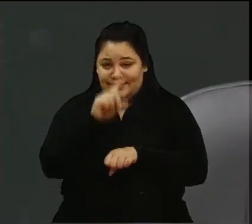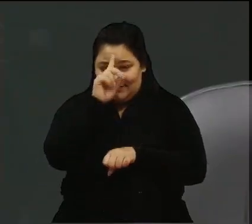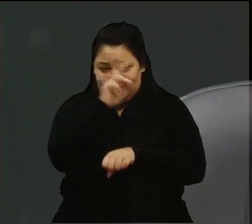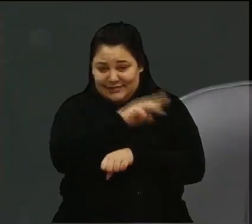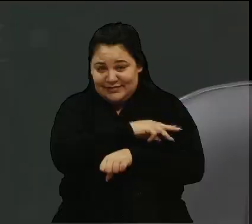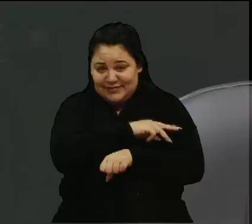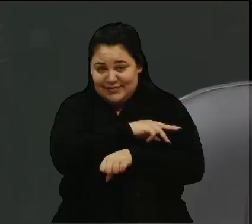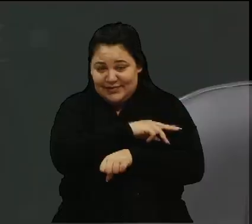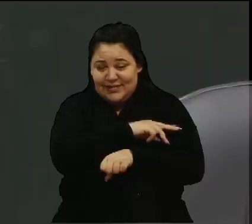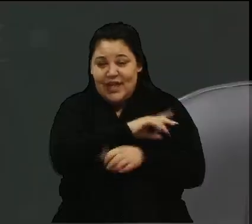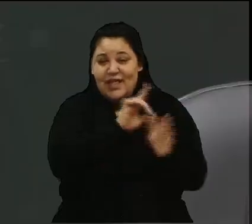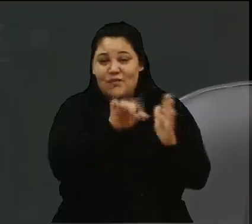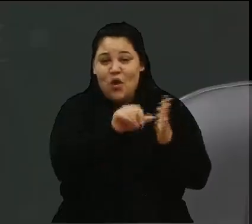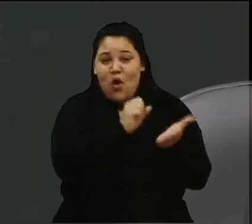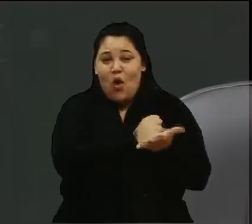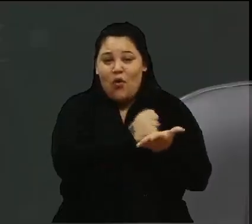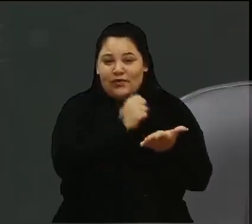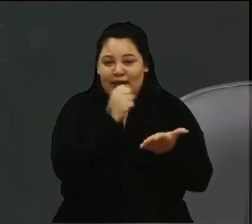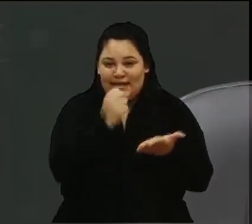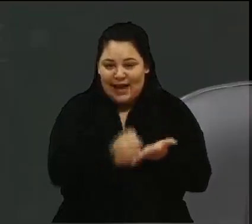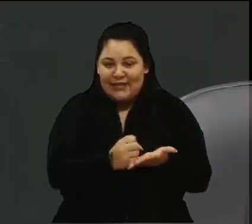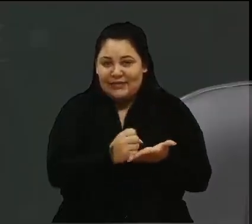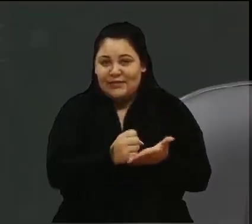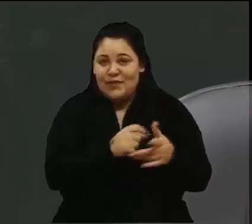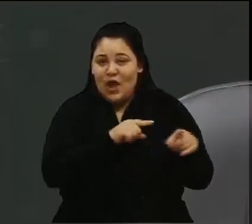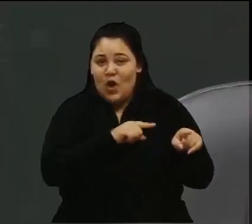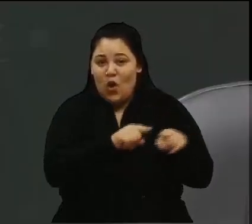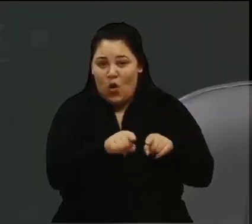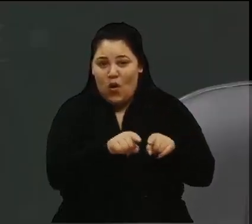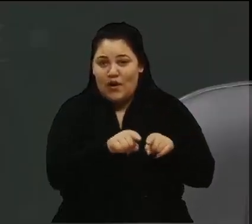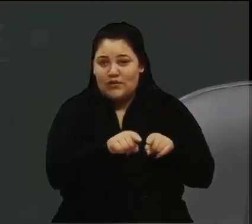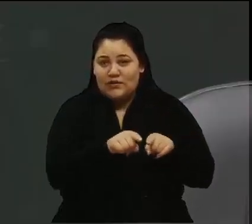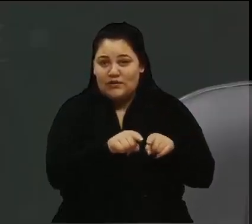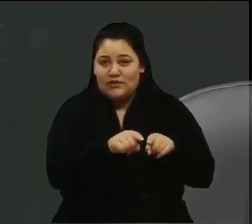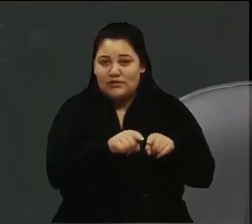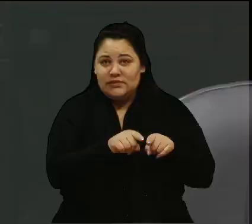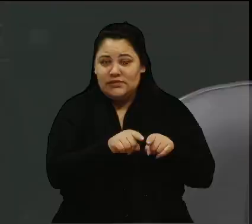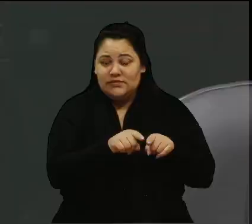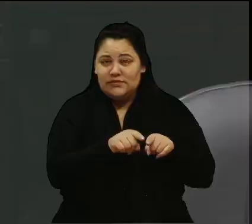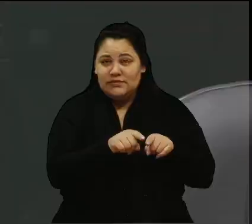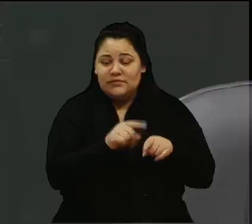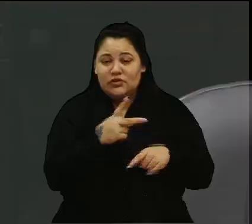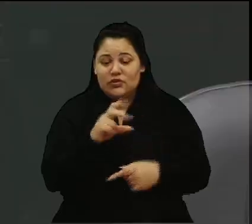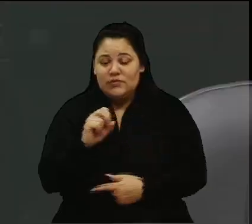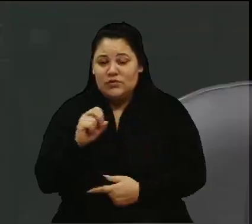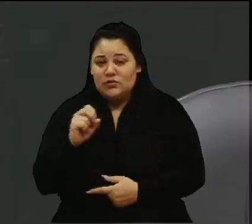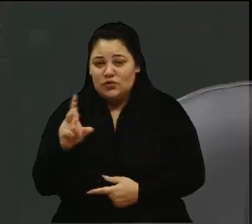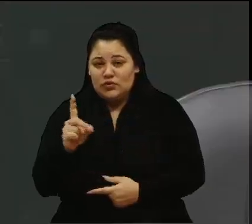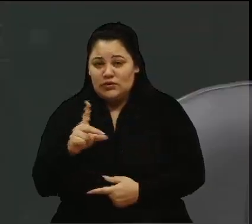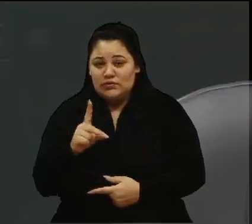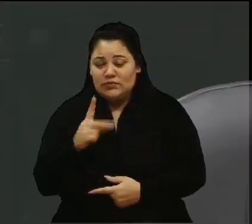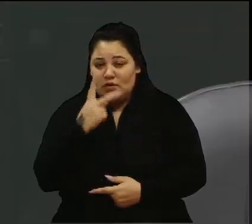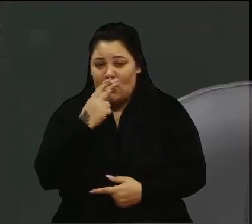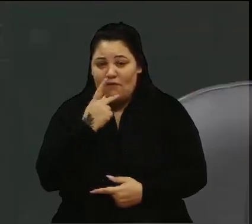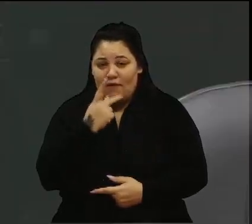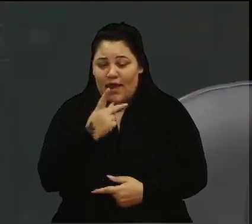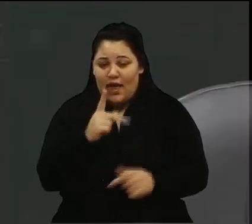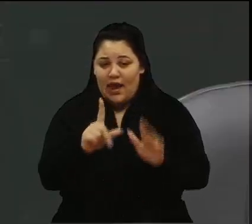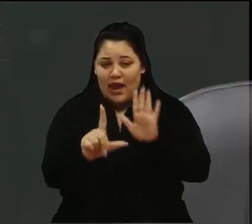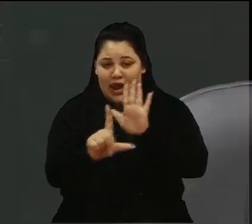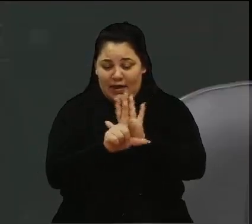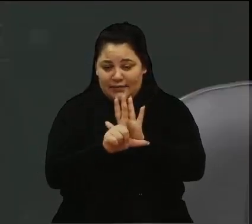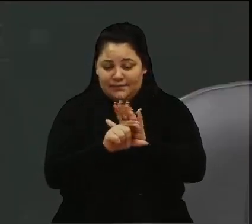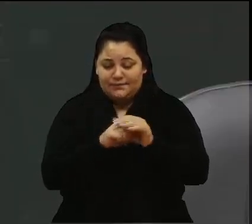foi contratado pela concorrência 090-2012, como prevê a lei. A